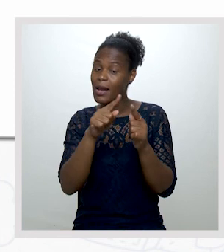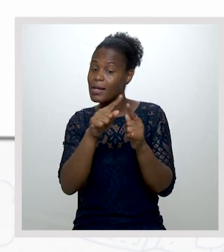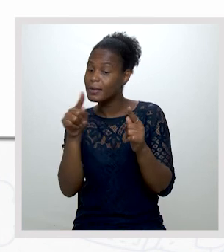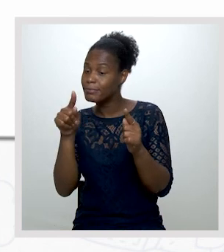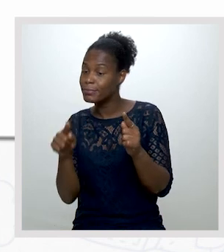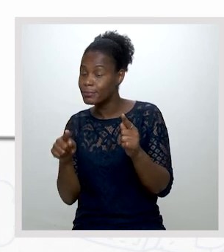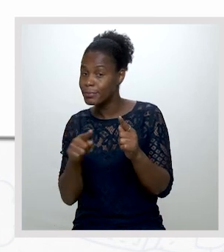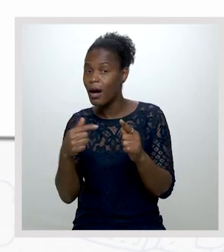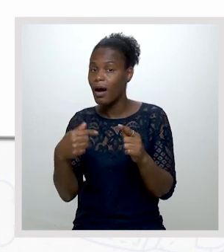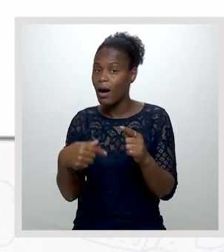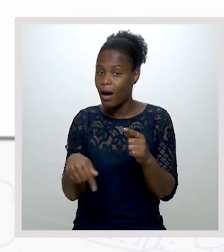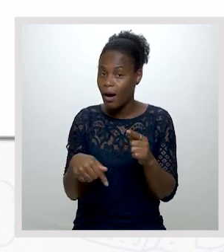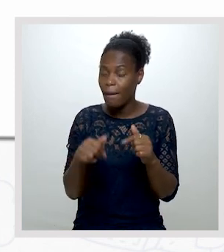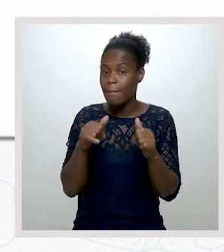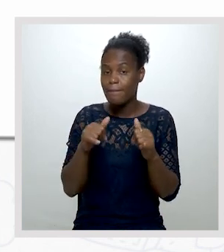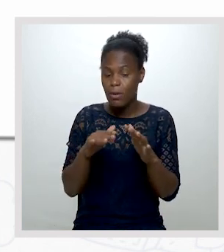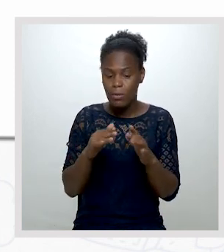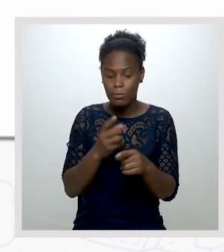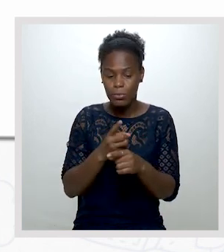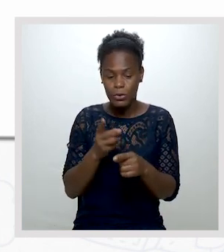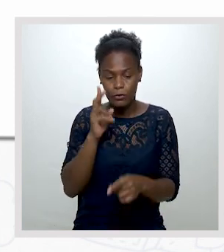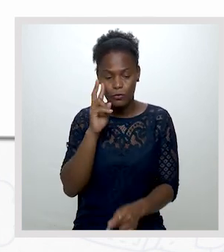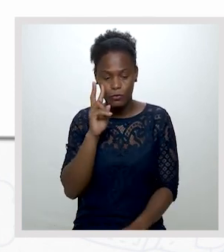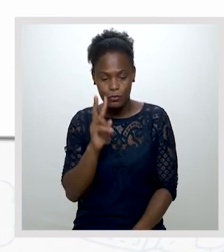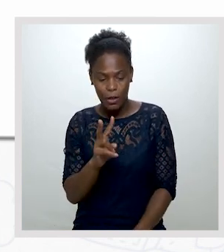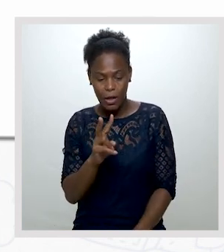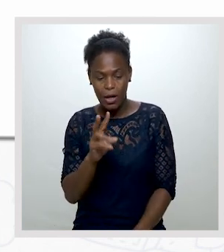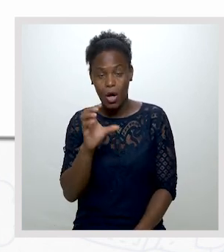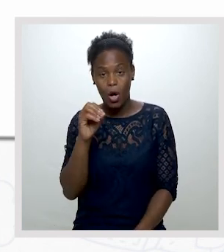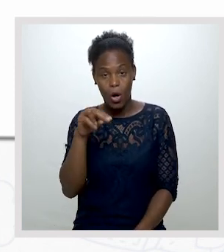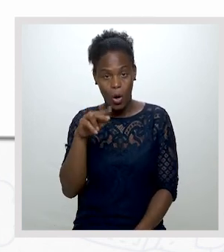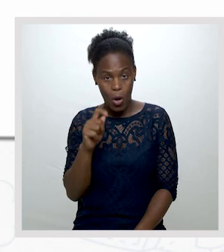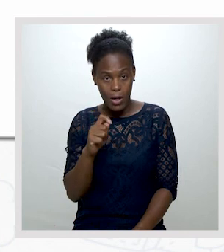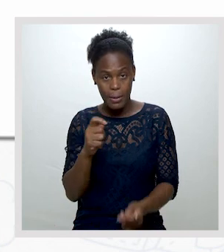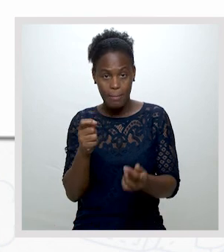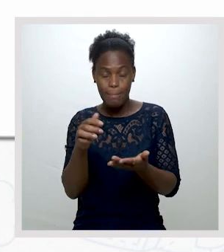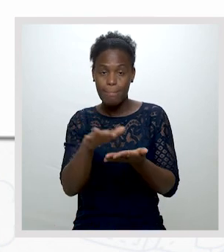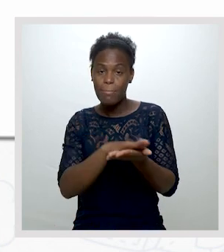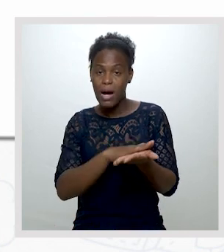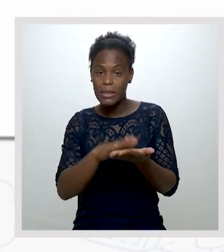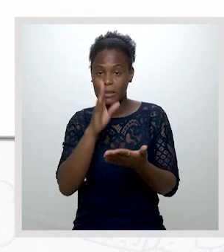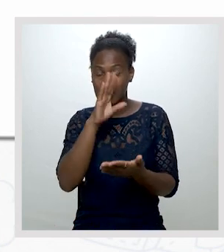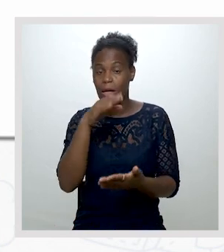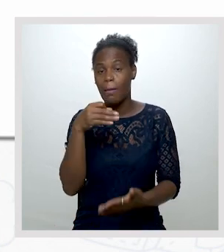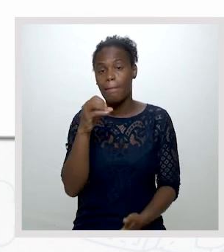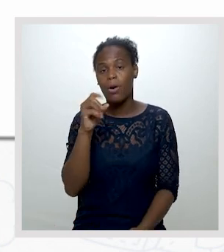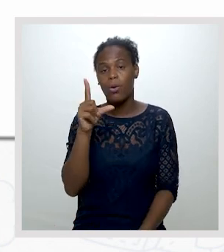segmento, por linhas, não é? Então, vejam a base do cone, se é um polígono ou